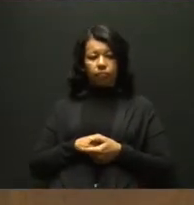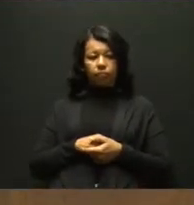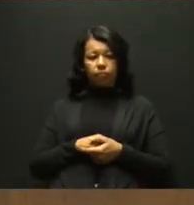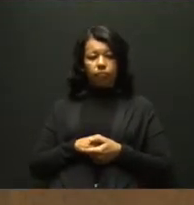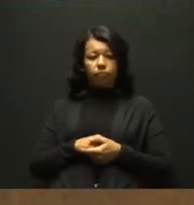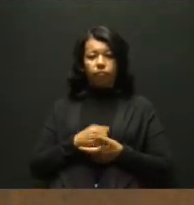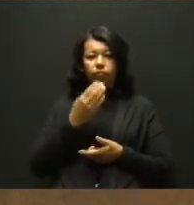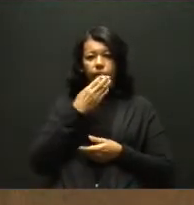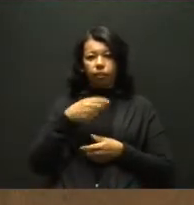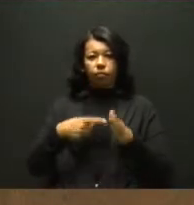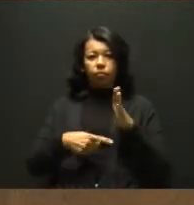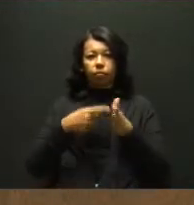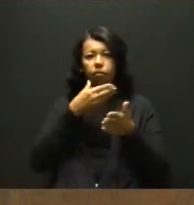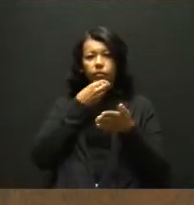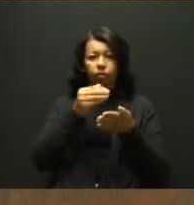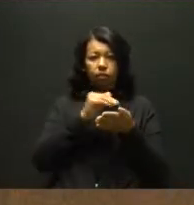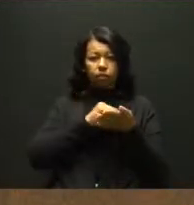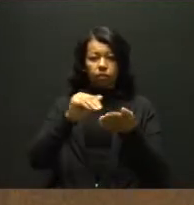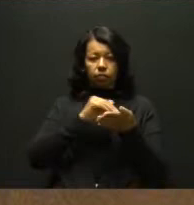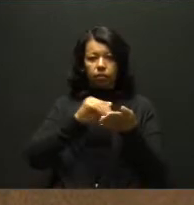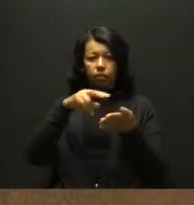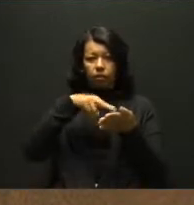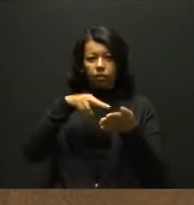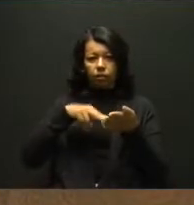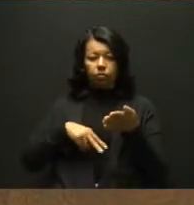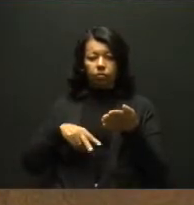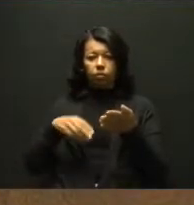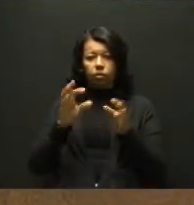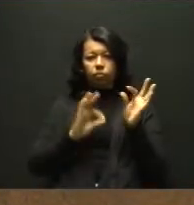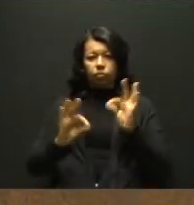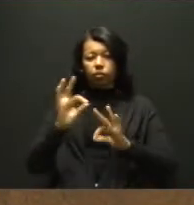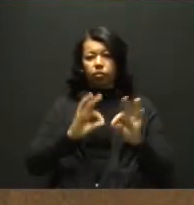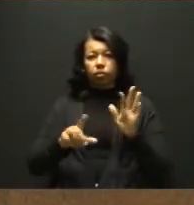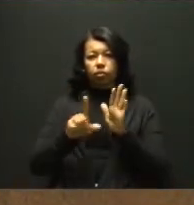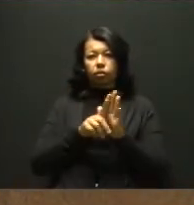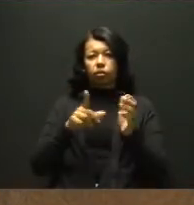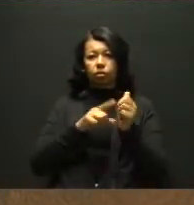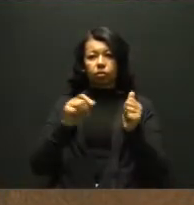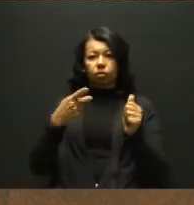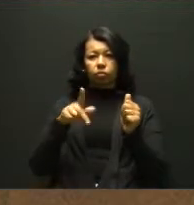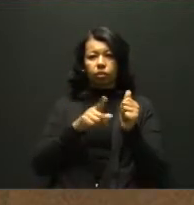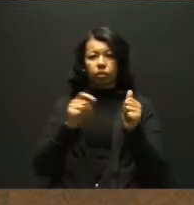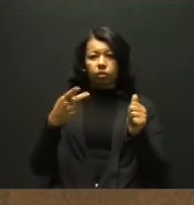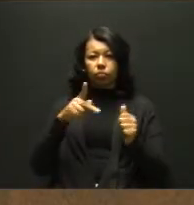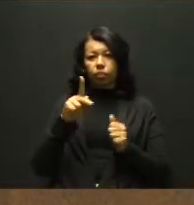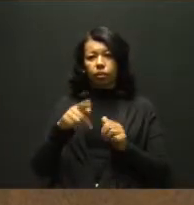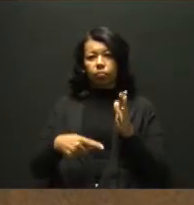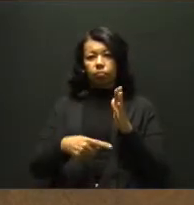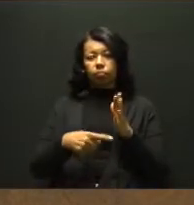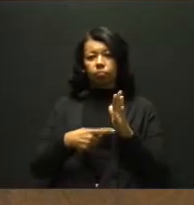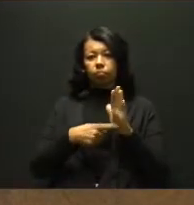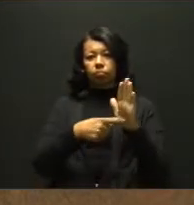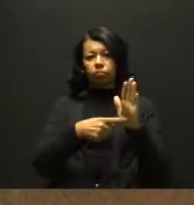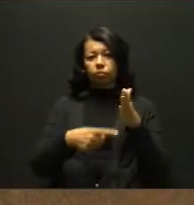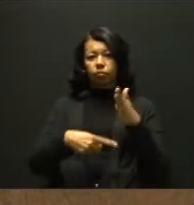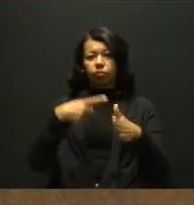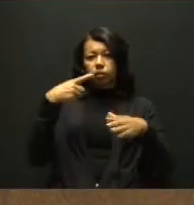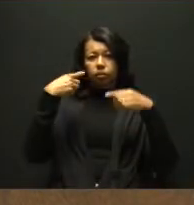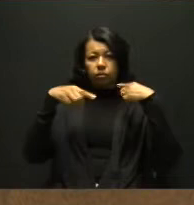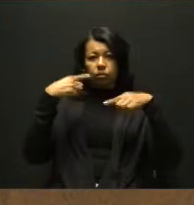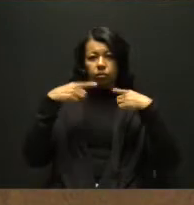solicito ao seu primeiro secretário que proceda à leitura do projeto de lei artigo por artigo para apreciação em primeira